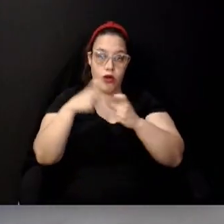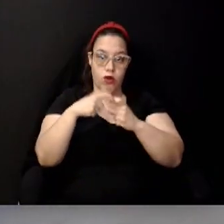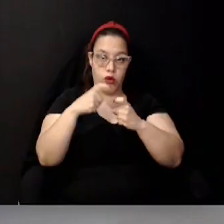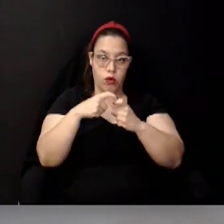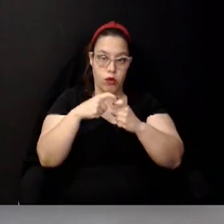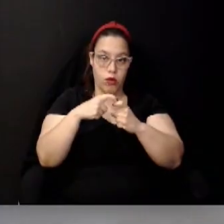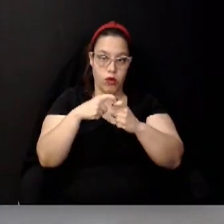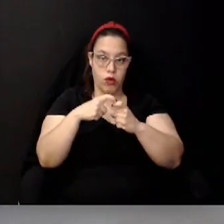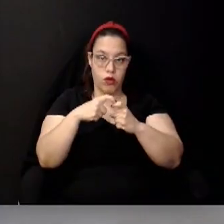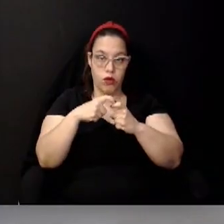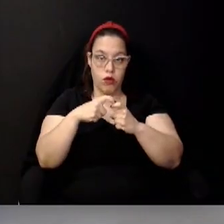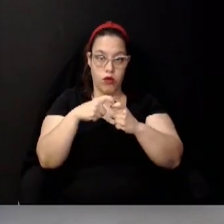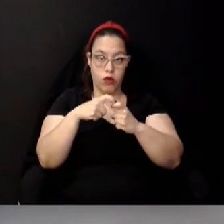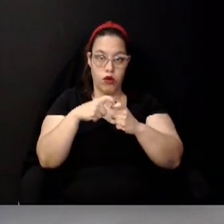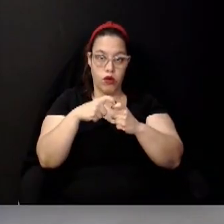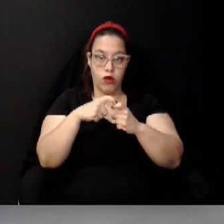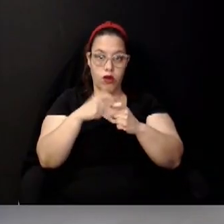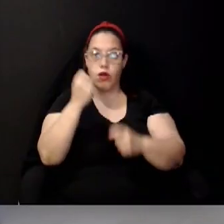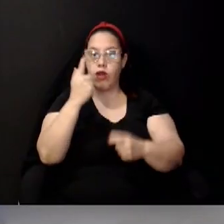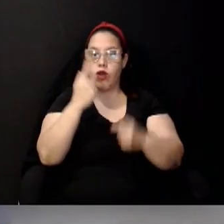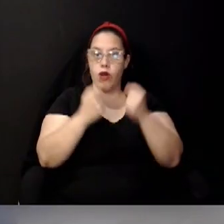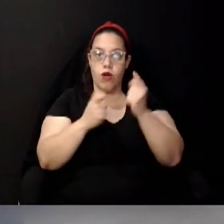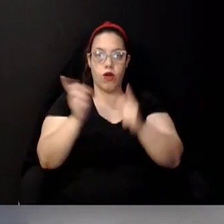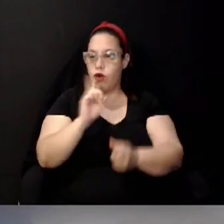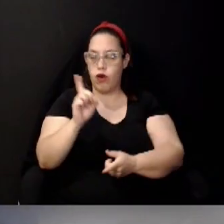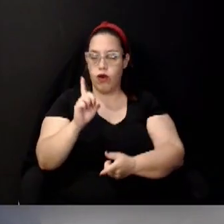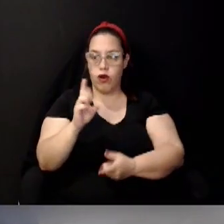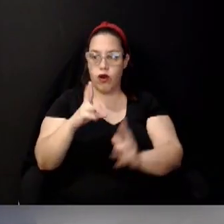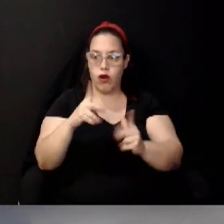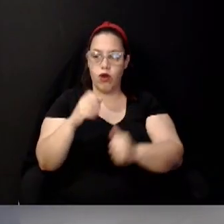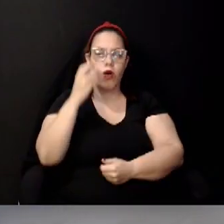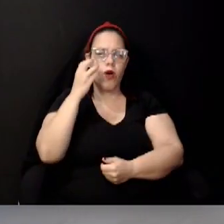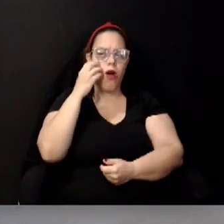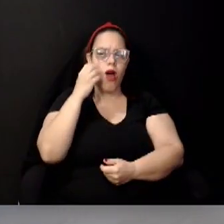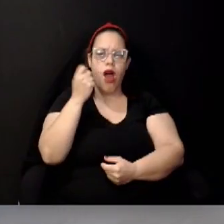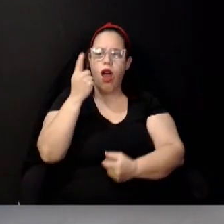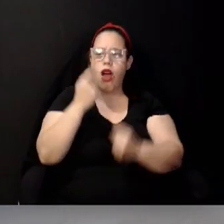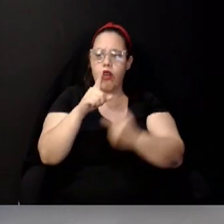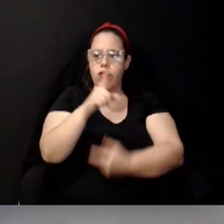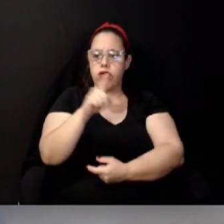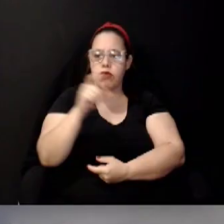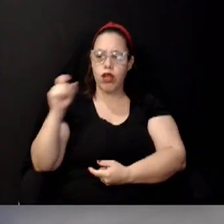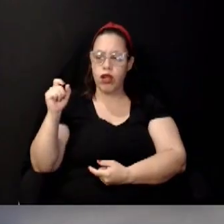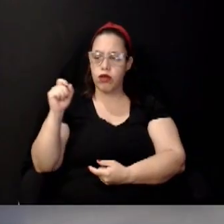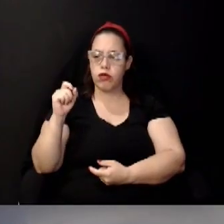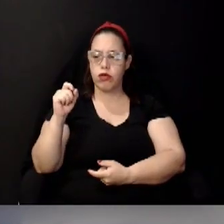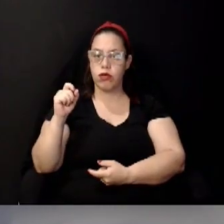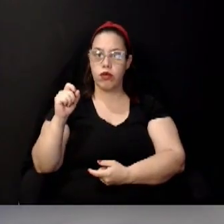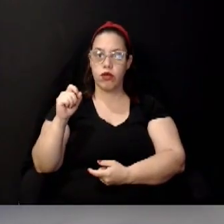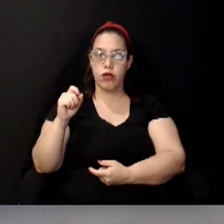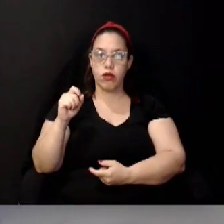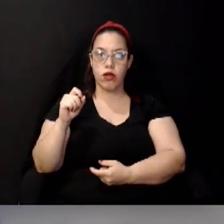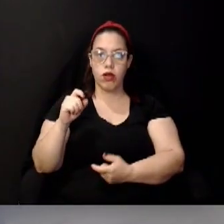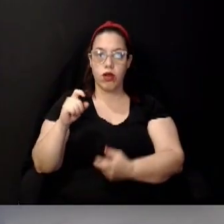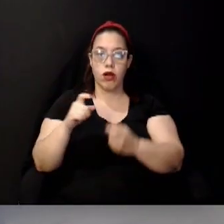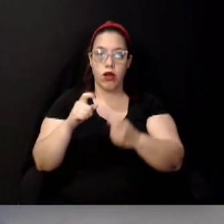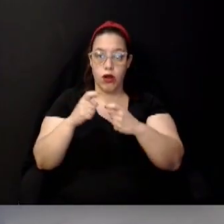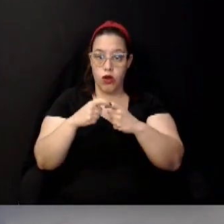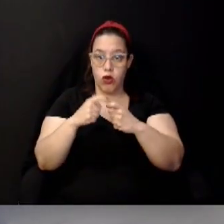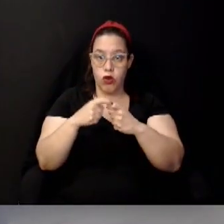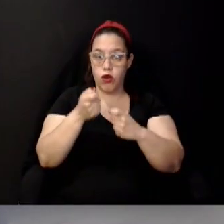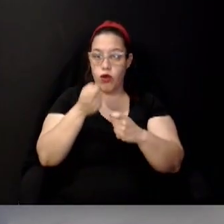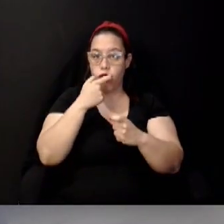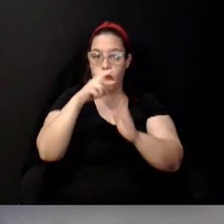médico e alguns deles, não são muitos, viu, André, mas alguns deles, a hora que a pessoa sai com a consulta na mão, a farmácia está